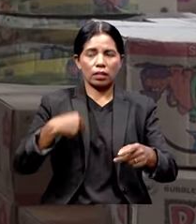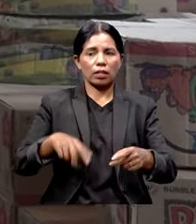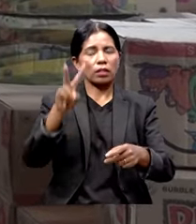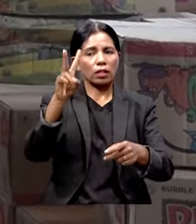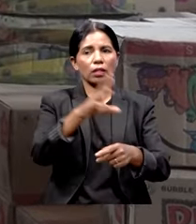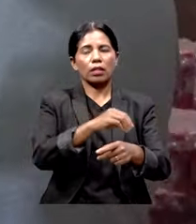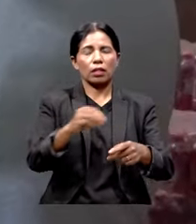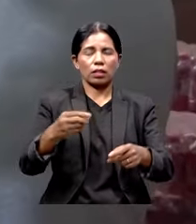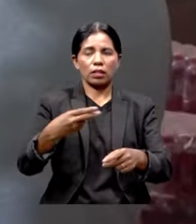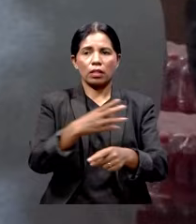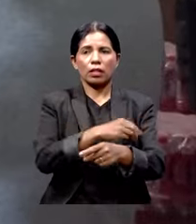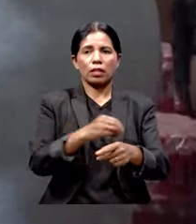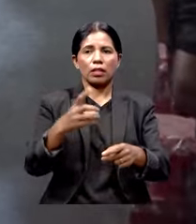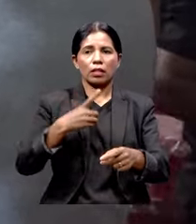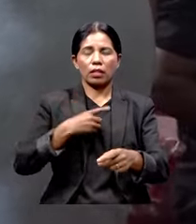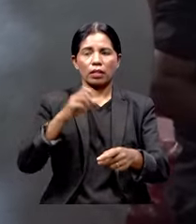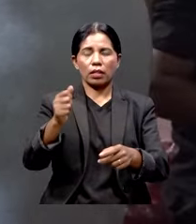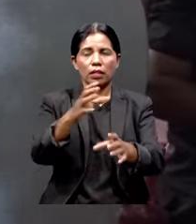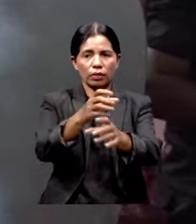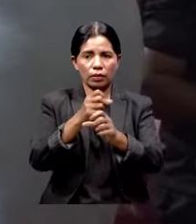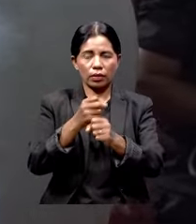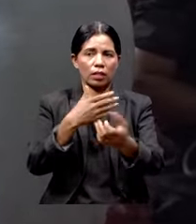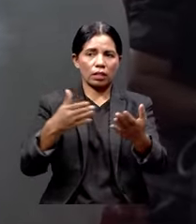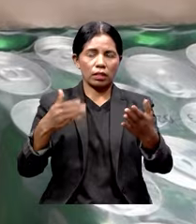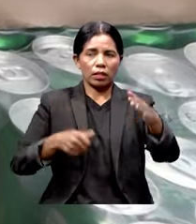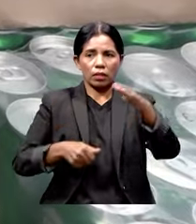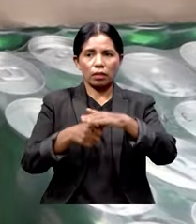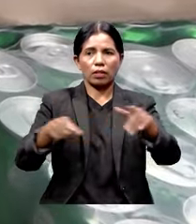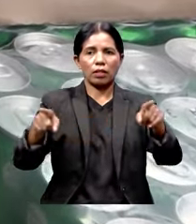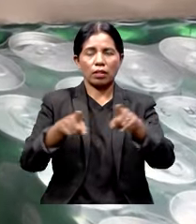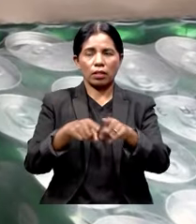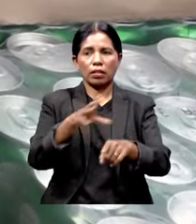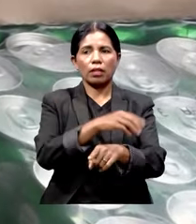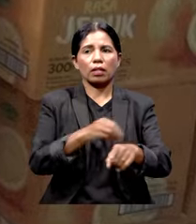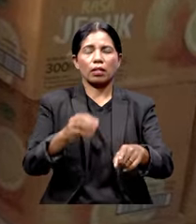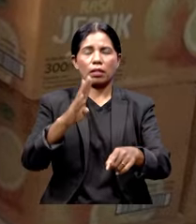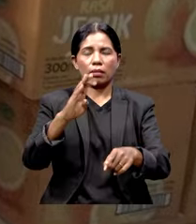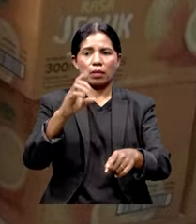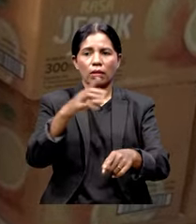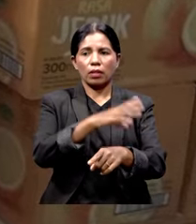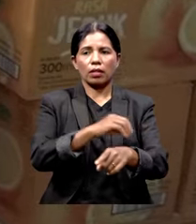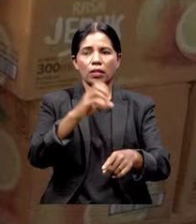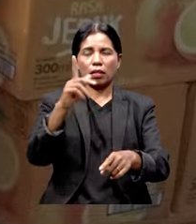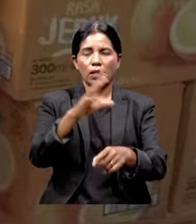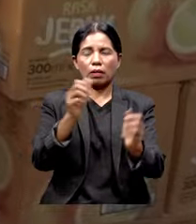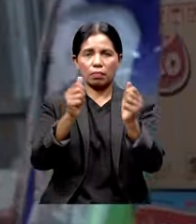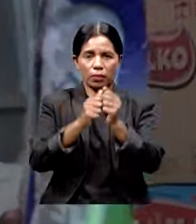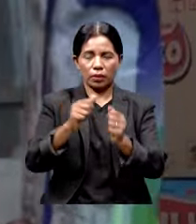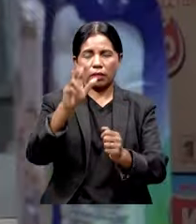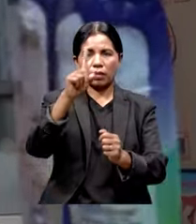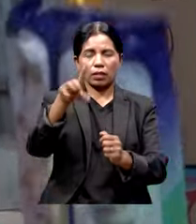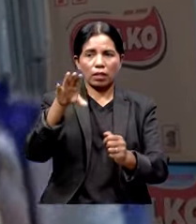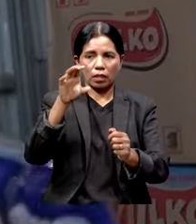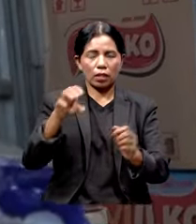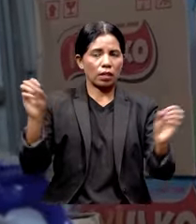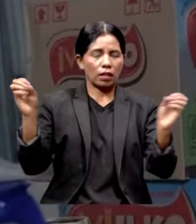a área rudilaran, no delta, consegue detectar sassan ilegal, a nessa Sprite, Bicola, Kiko Hamutu Kaisa Tusida Resin,